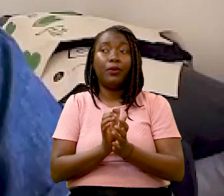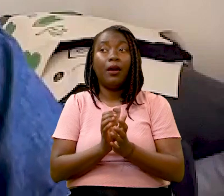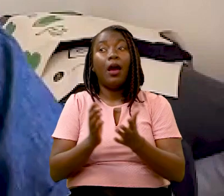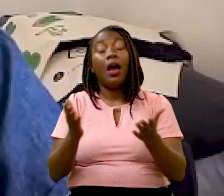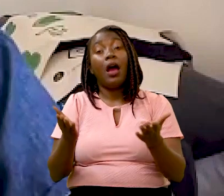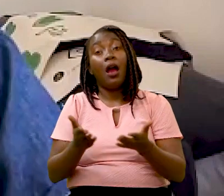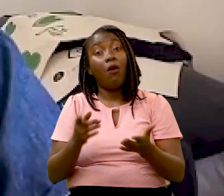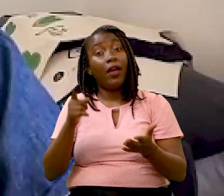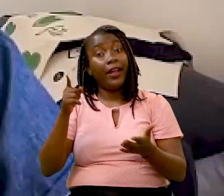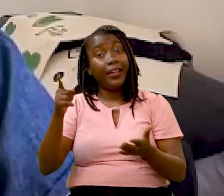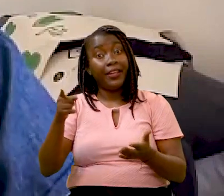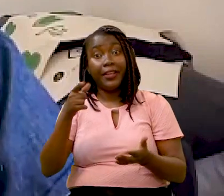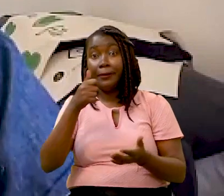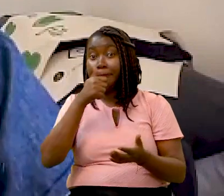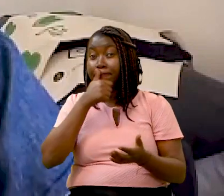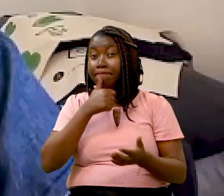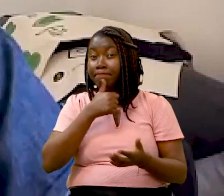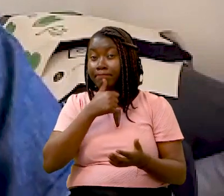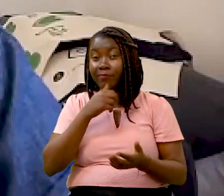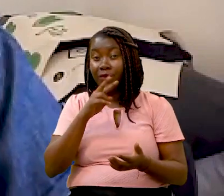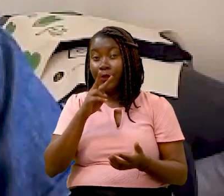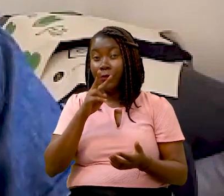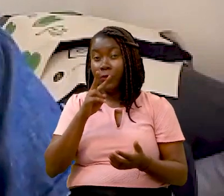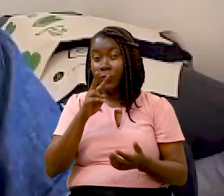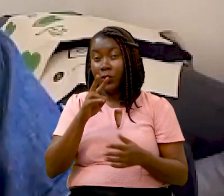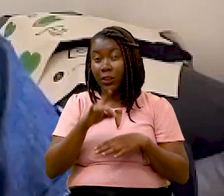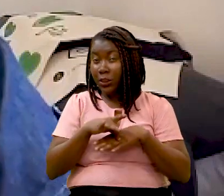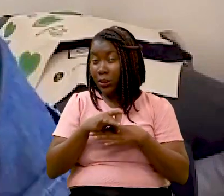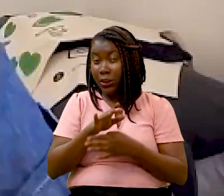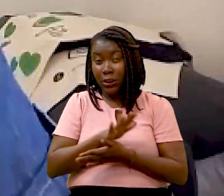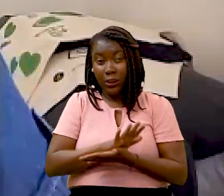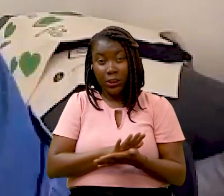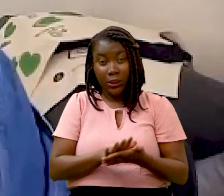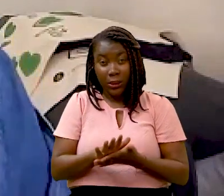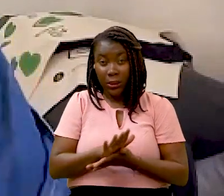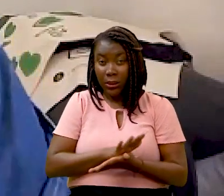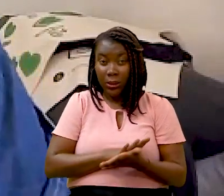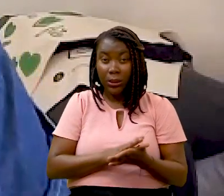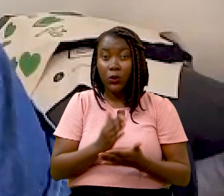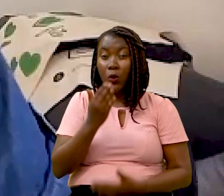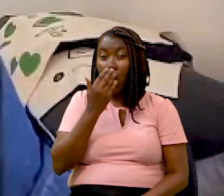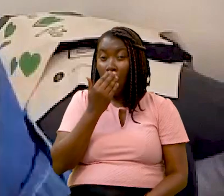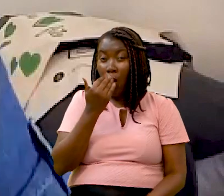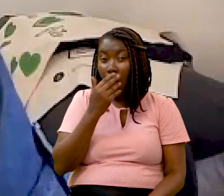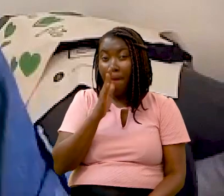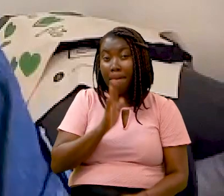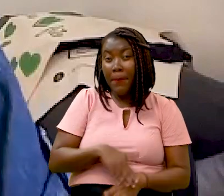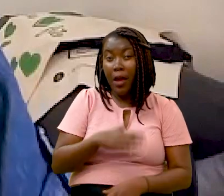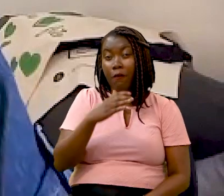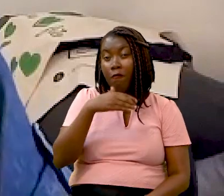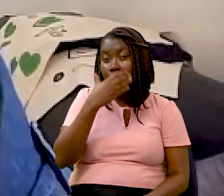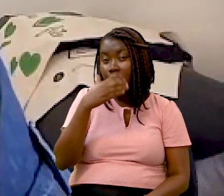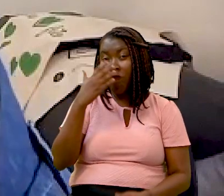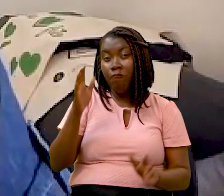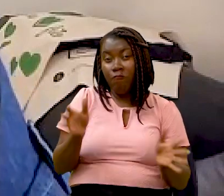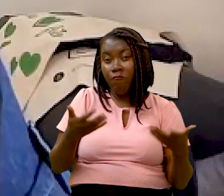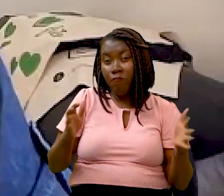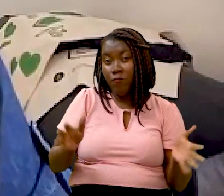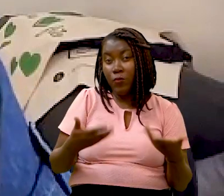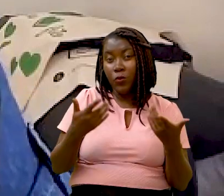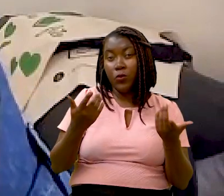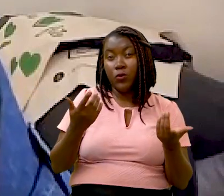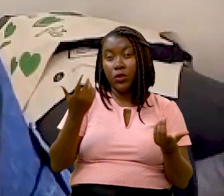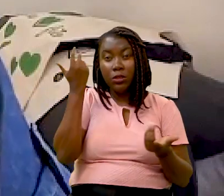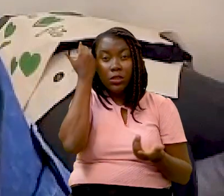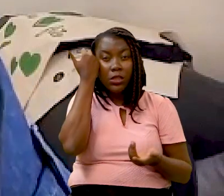Agora, aquele vegetariano, aquele vegano, que ele realmente consome mais frutas, verduras e legumes, e que ele